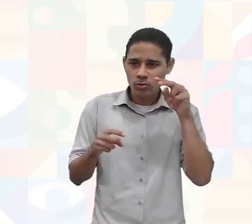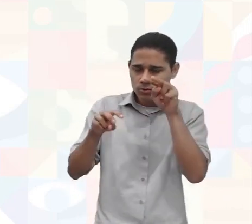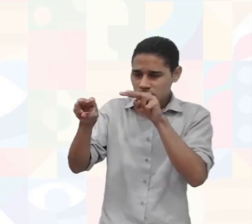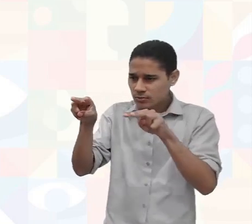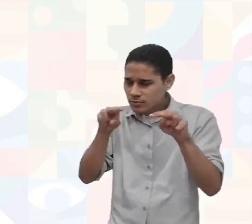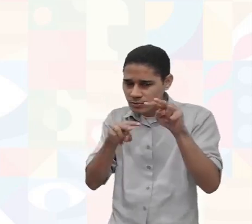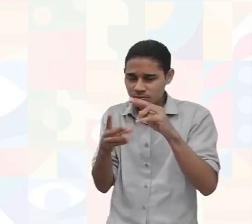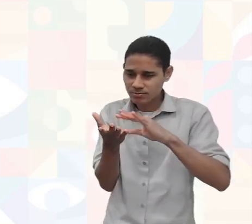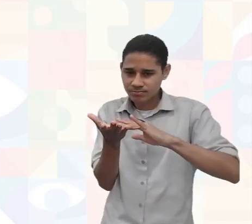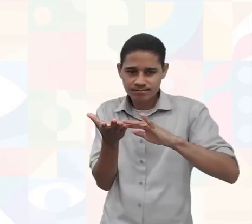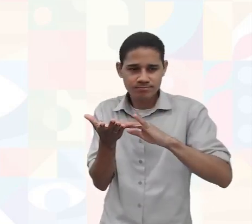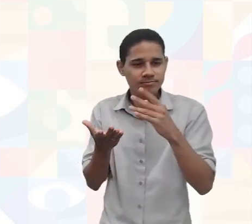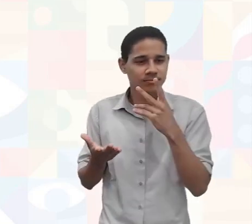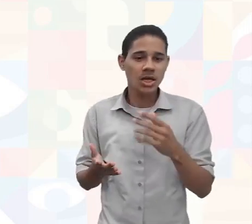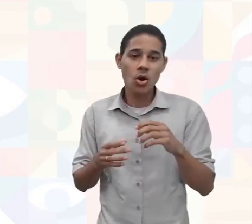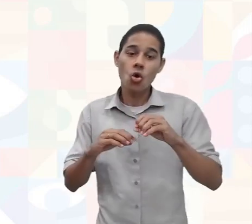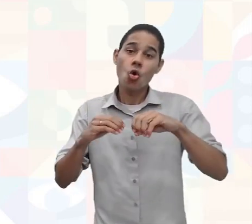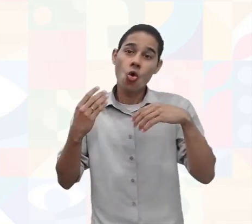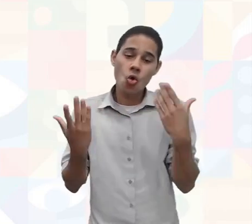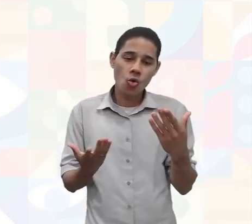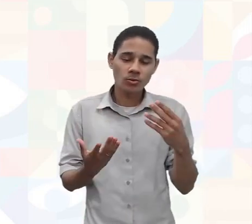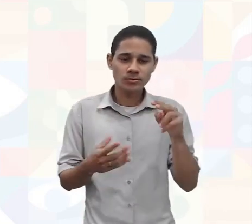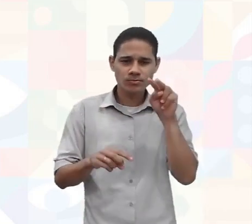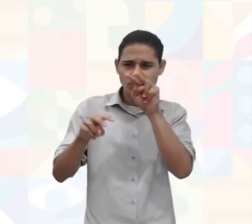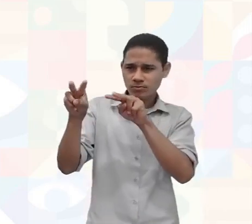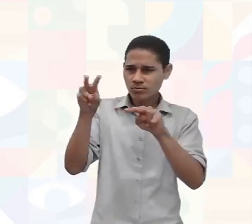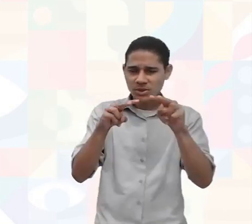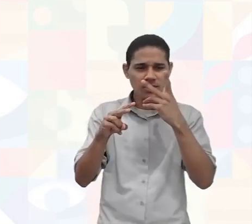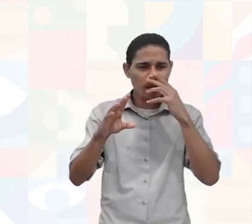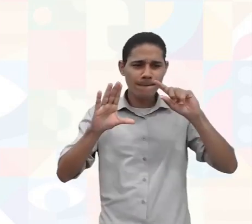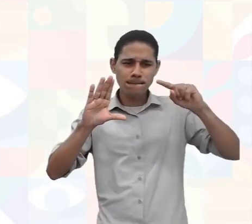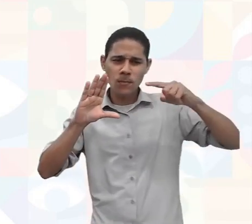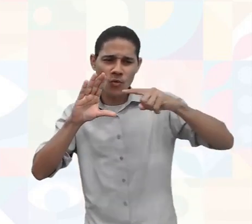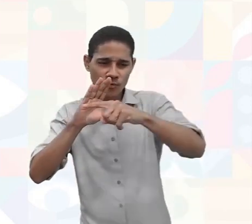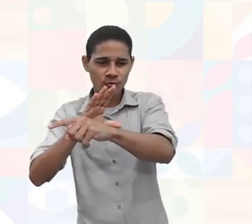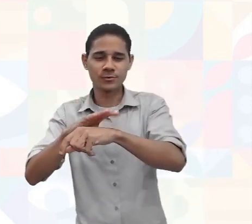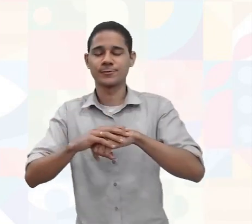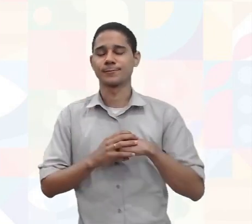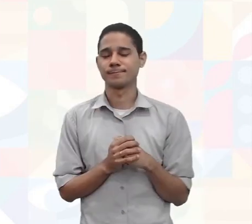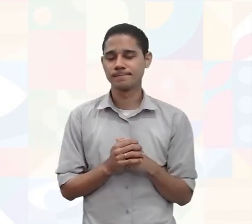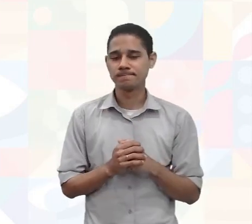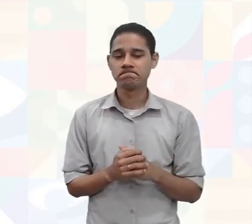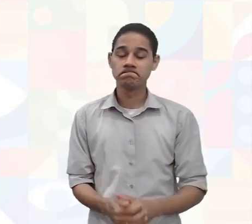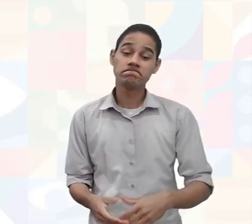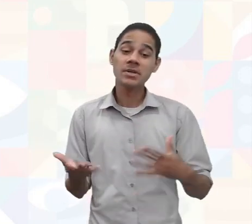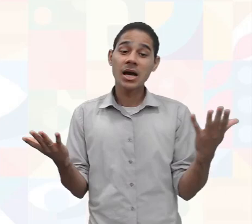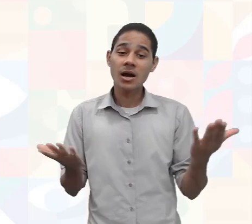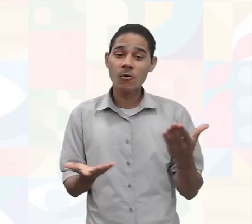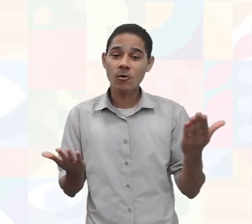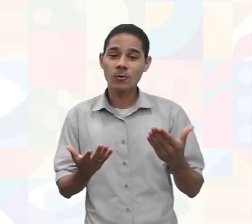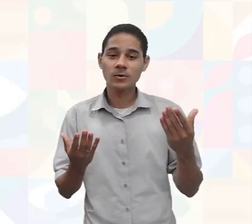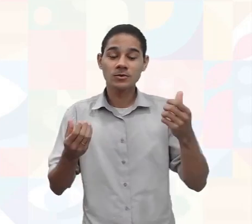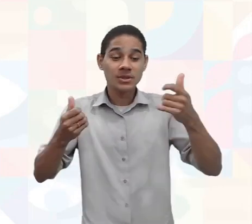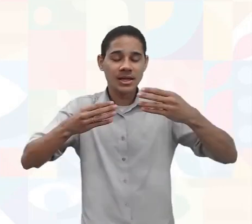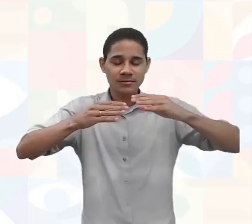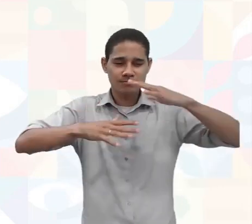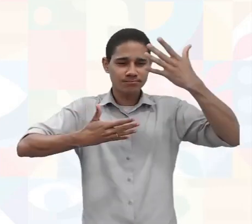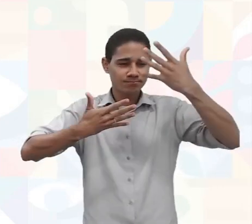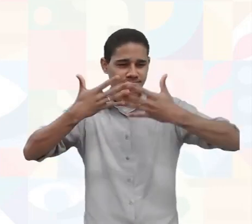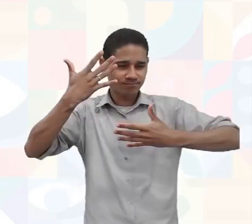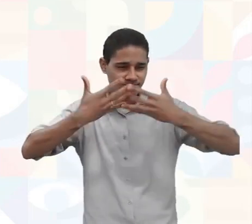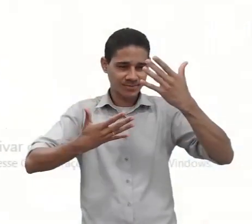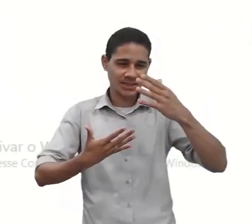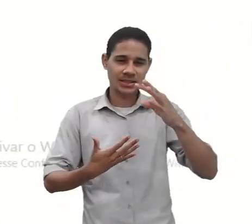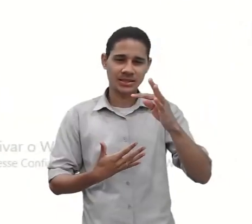tatilidade ou oferecer um efeito óptico de profundidade. Agora nós vamos falar sobre transparência. Na